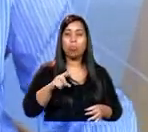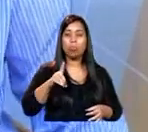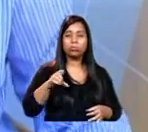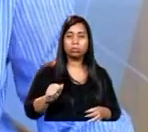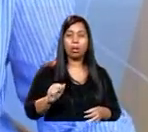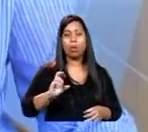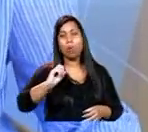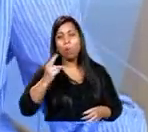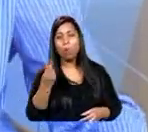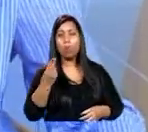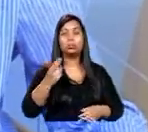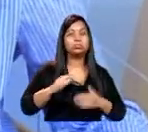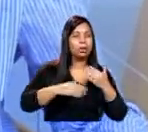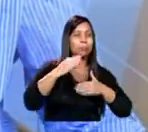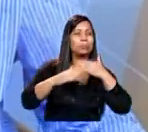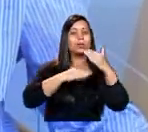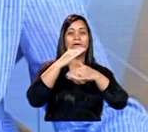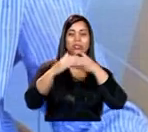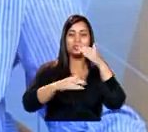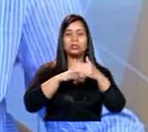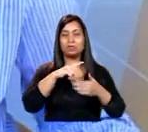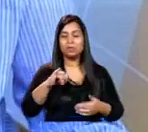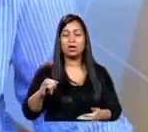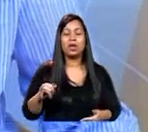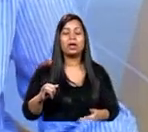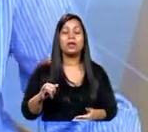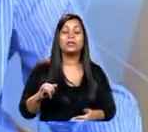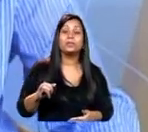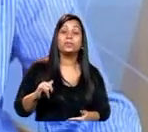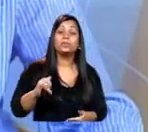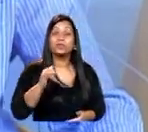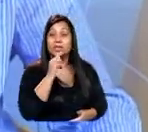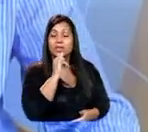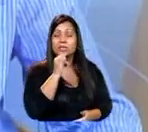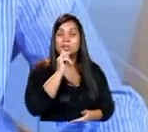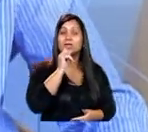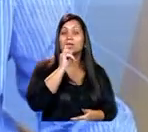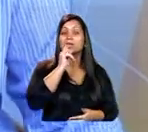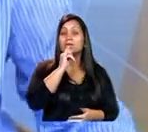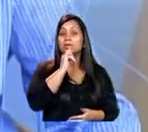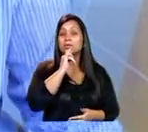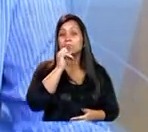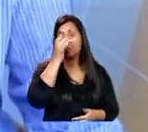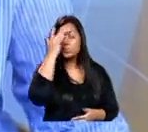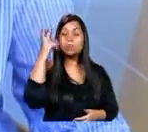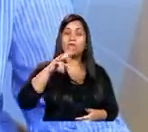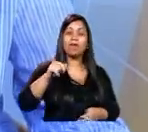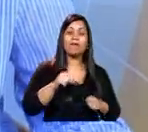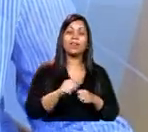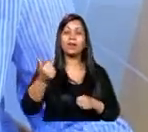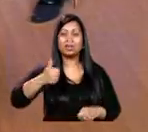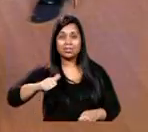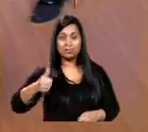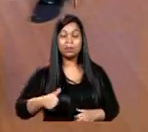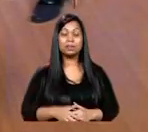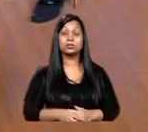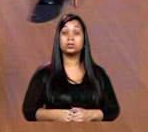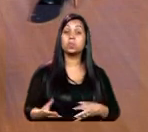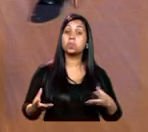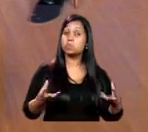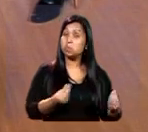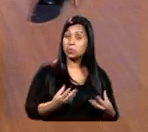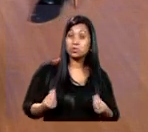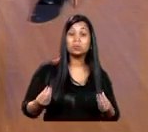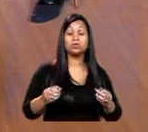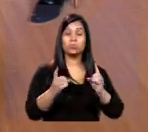ou está progredindo, então vai sair da sonda aí, um exemplo, a fono vai lá, faz a sua avaliação. Então,